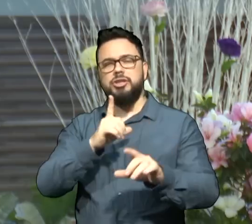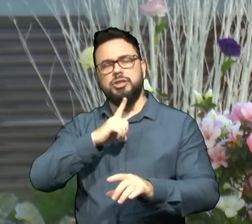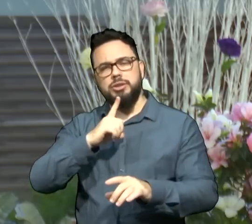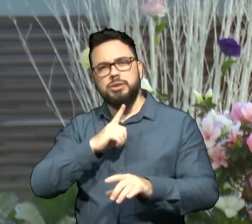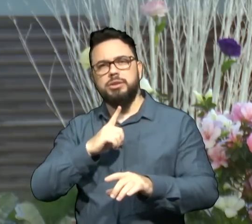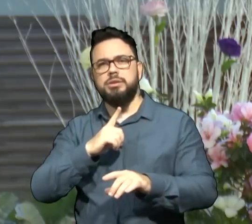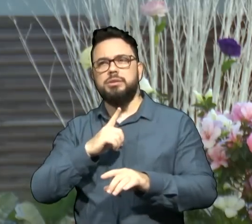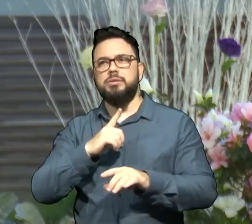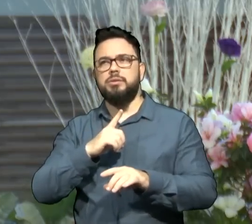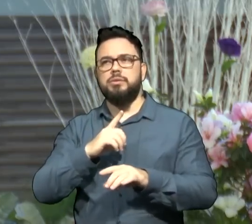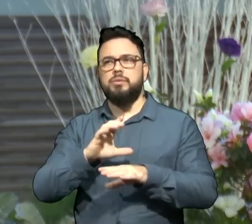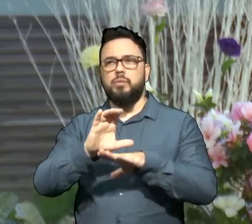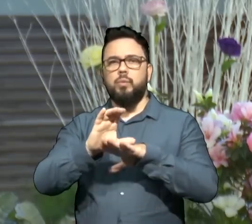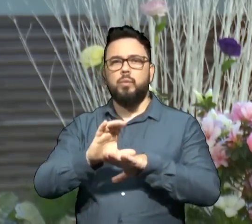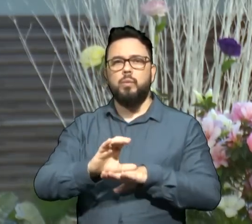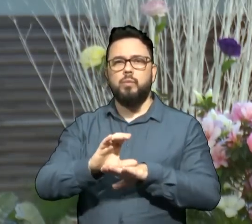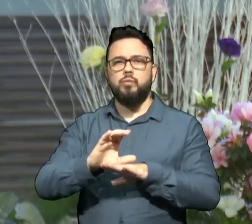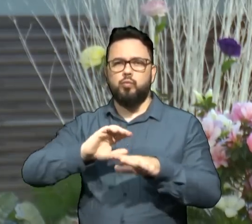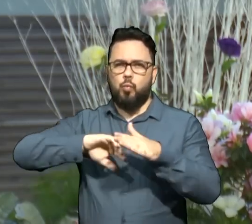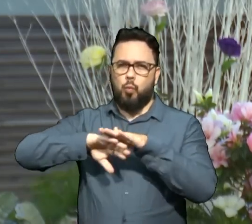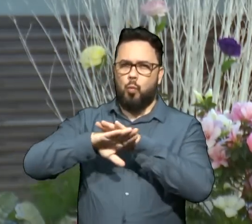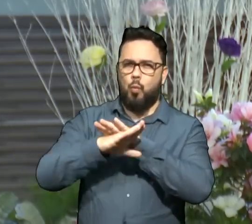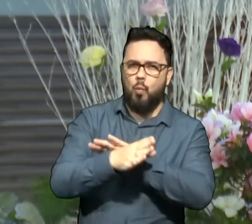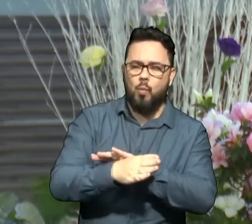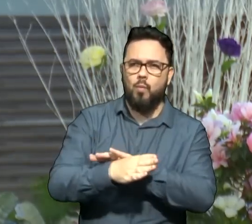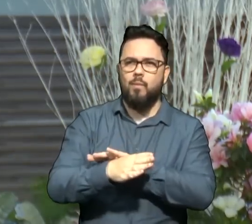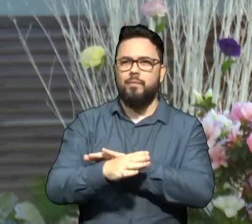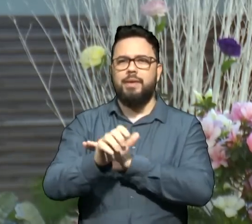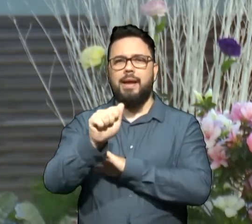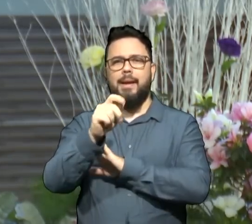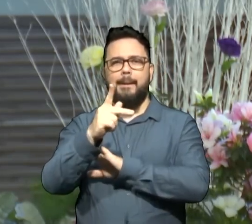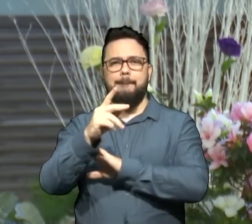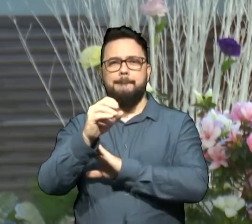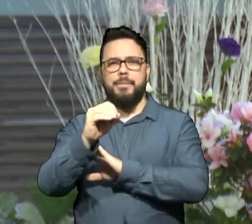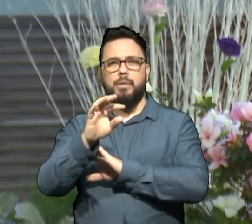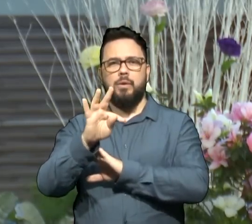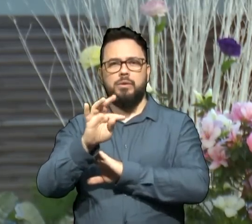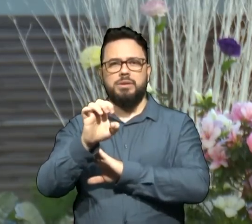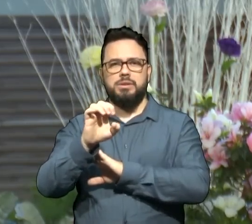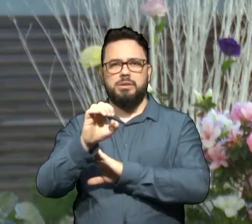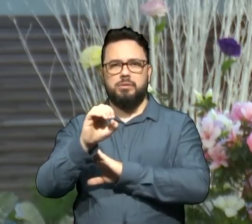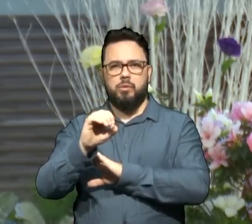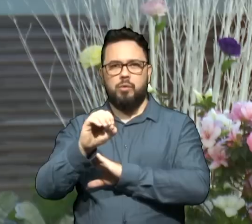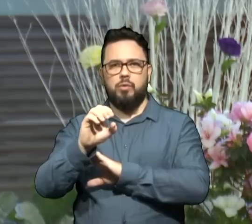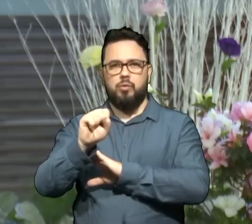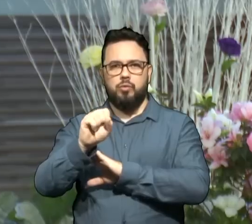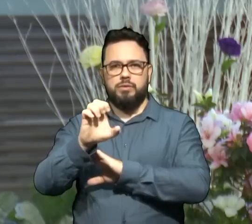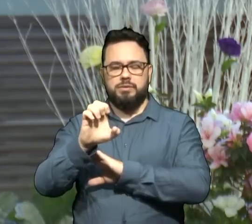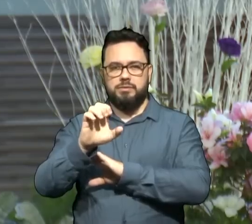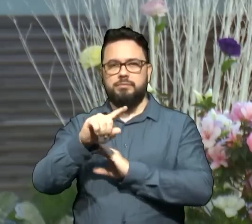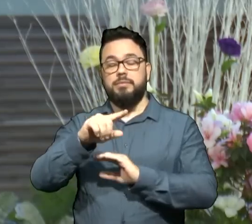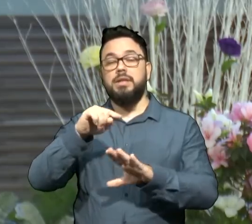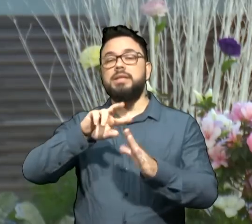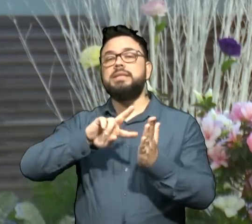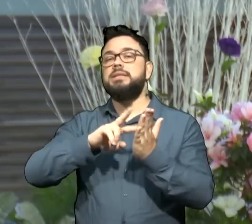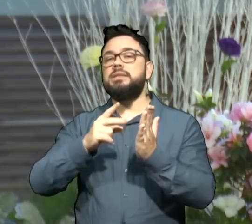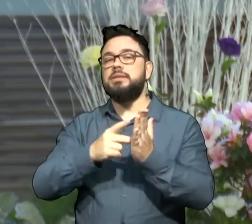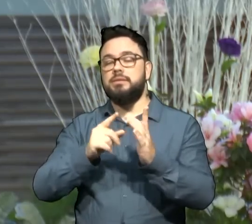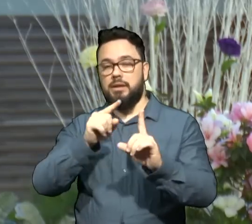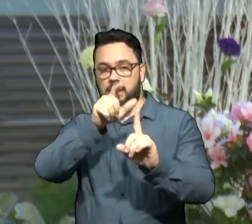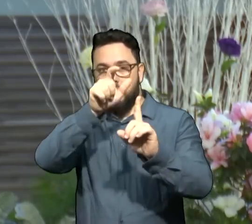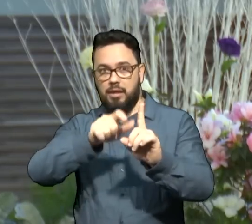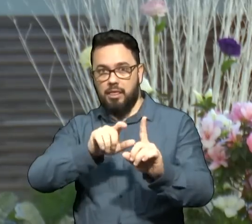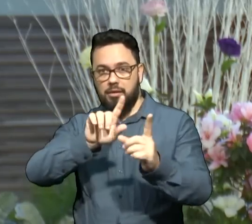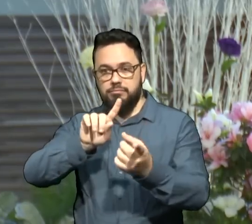uma celebração chamada Apoteose Apoteose é quando o Imperador é div mas apenas depois da morte quando